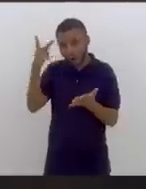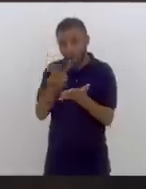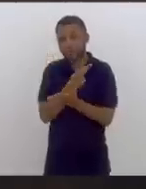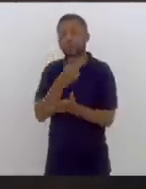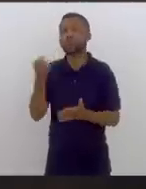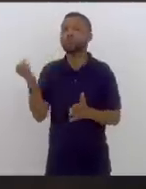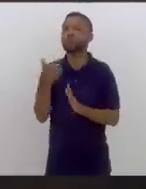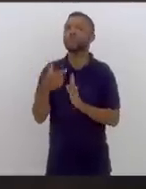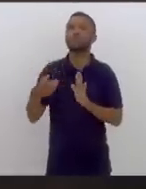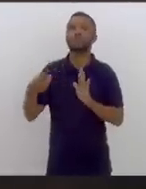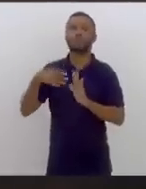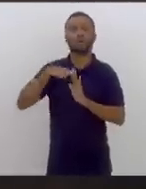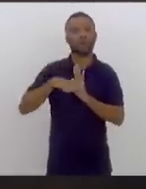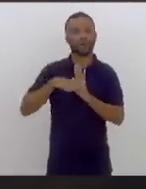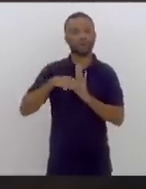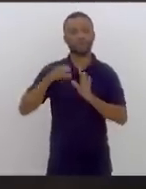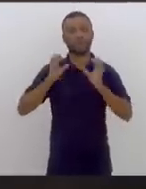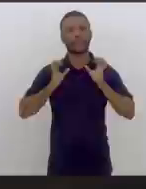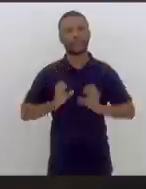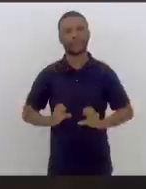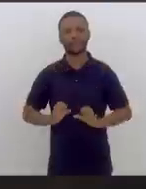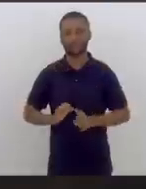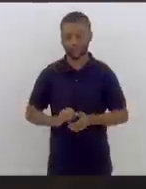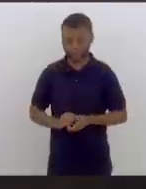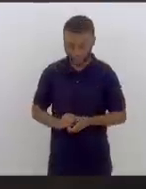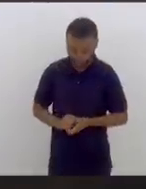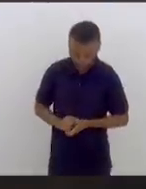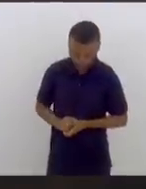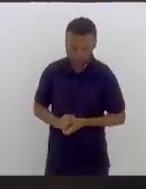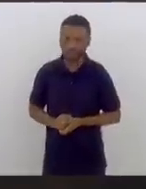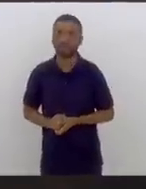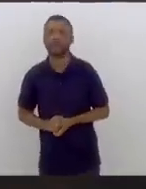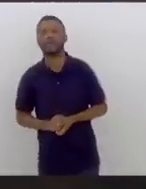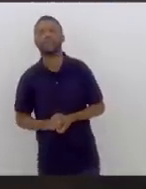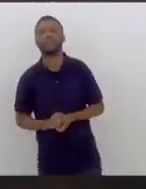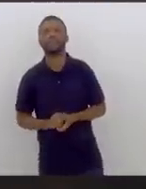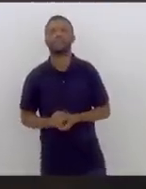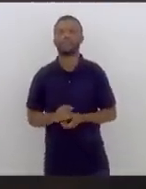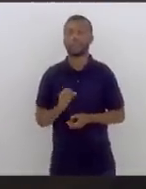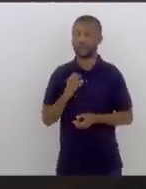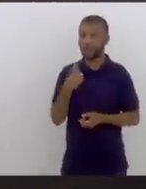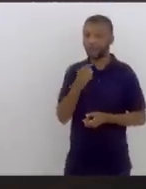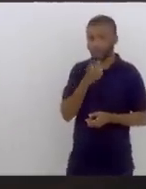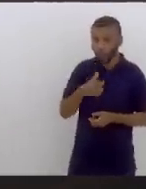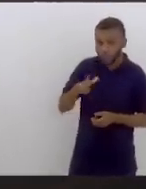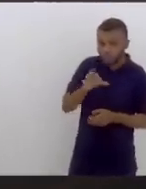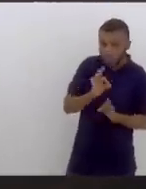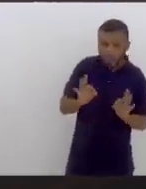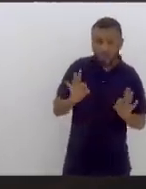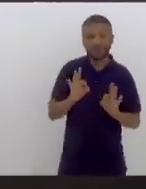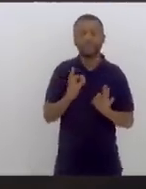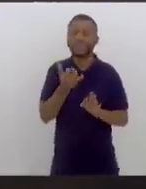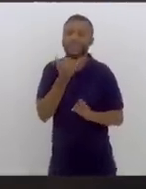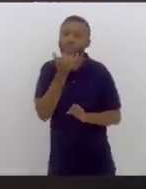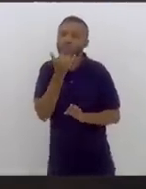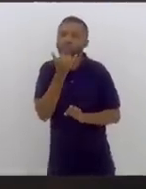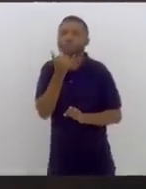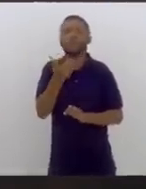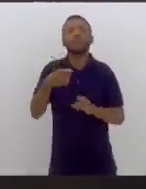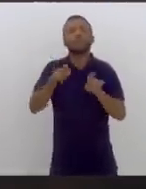Ética entendeu como a própria lei orgânica se a gente não participar da confecção e desculpa incluindo também